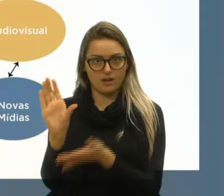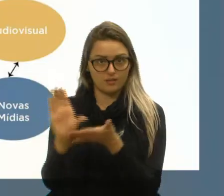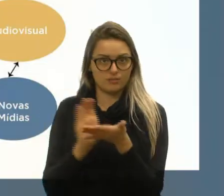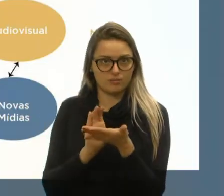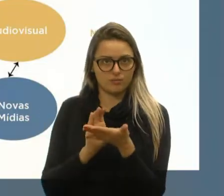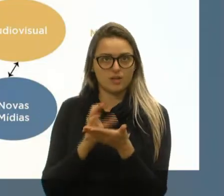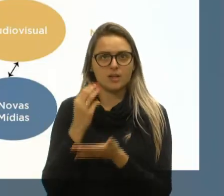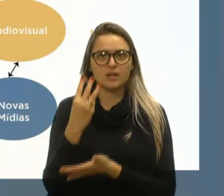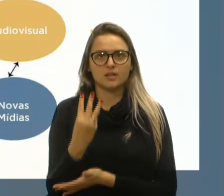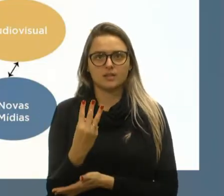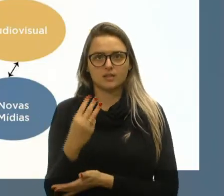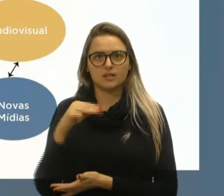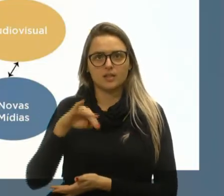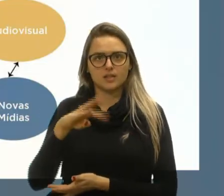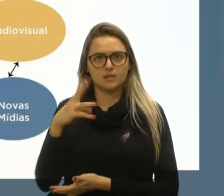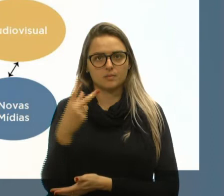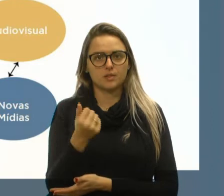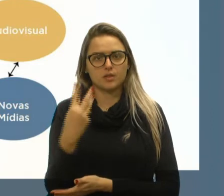13.300 só,